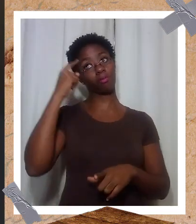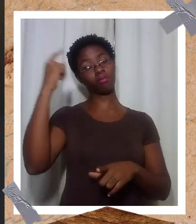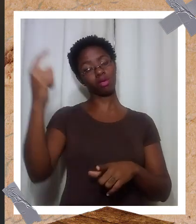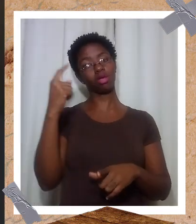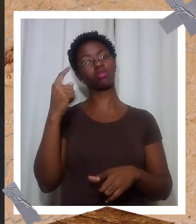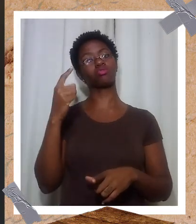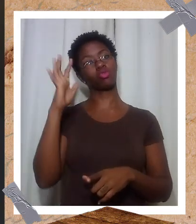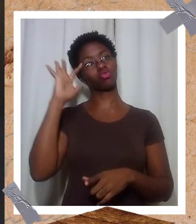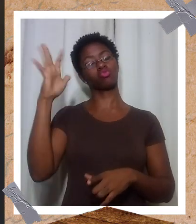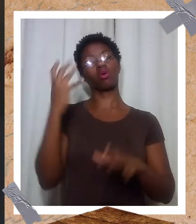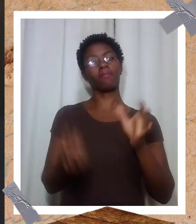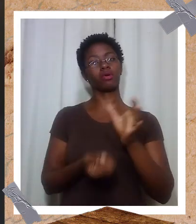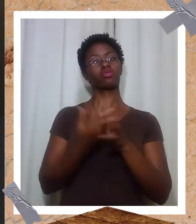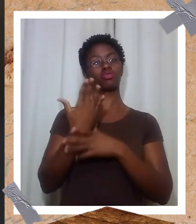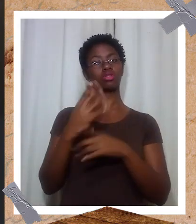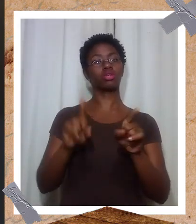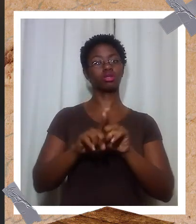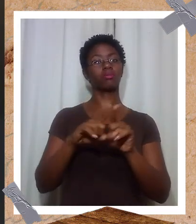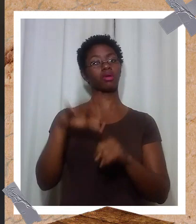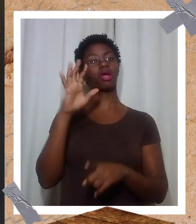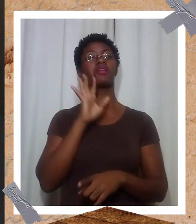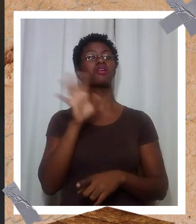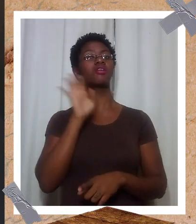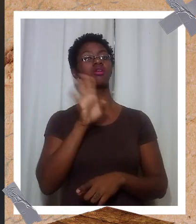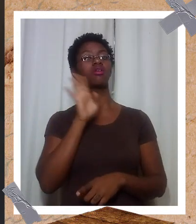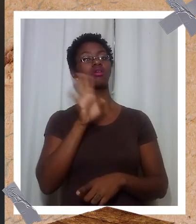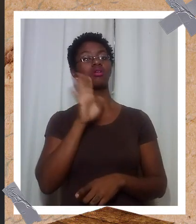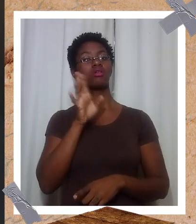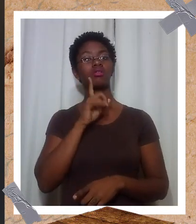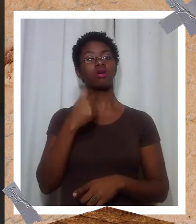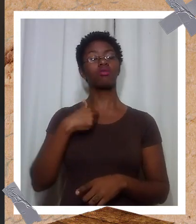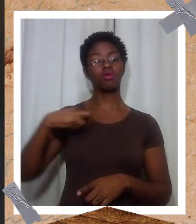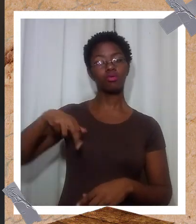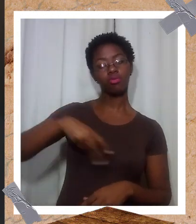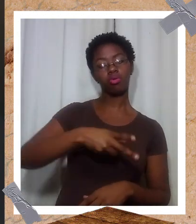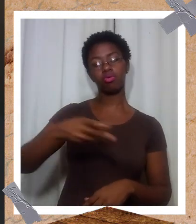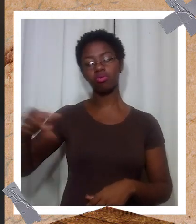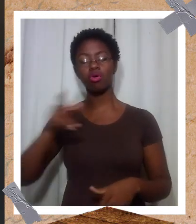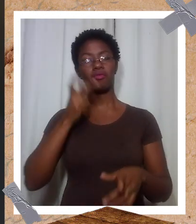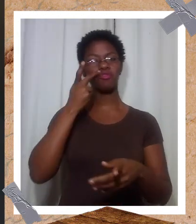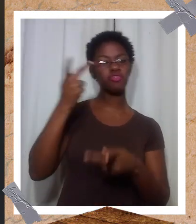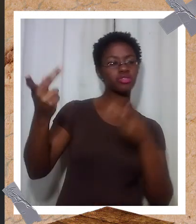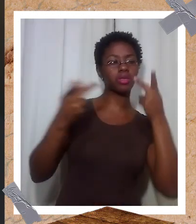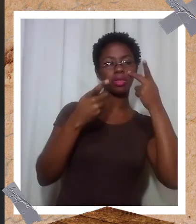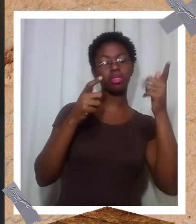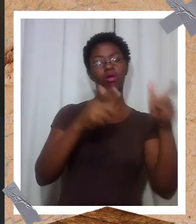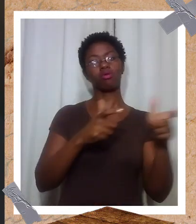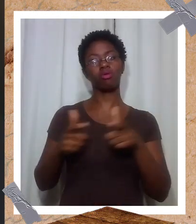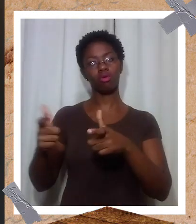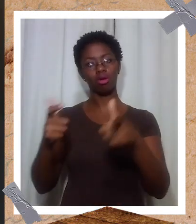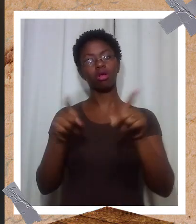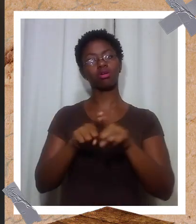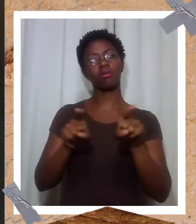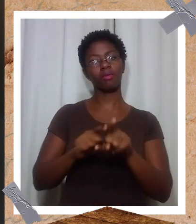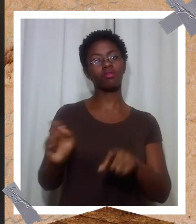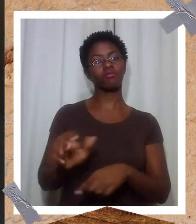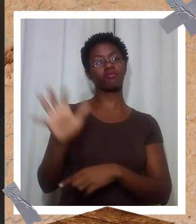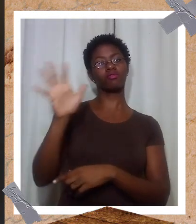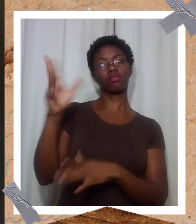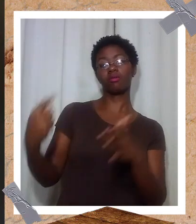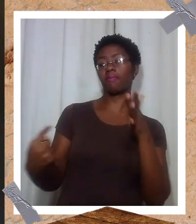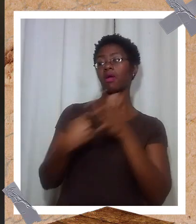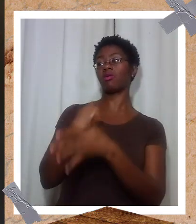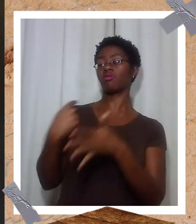né? E é muito legal também estar circulando nas favelas, nos lugares, as pessoas perguntarem sobre a